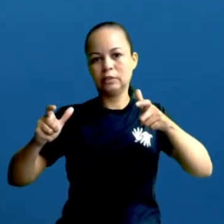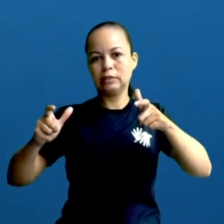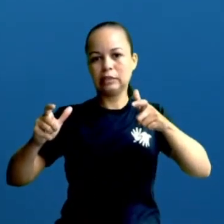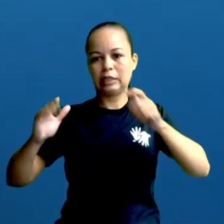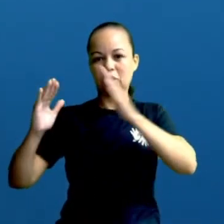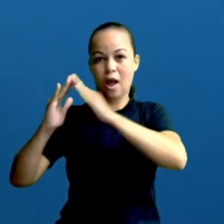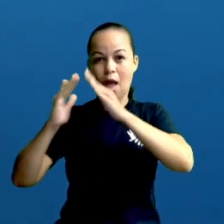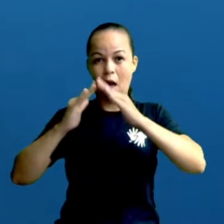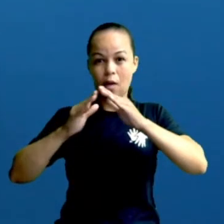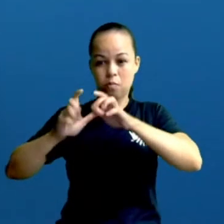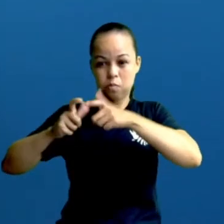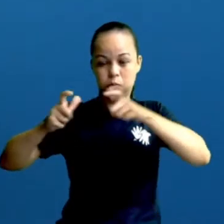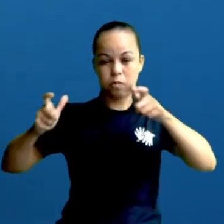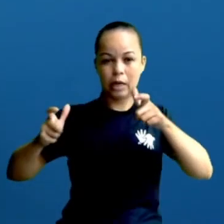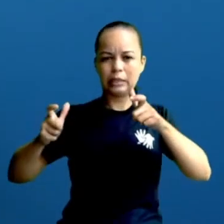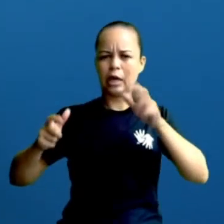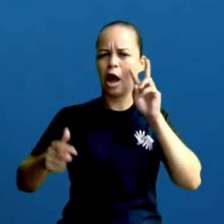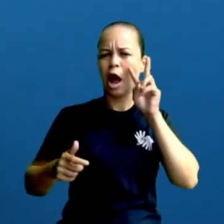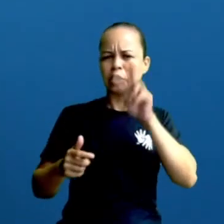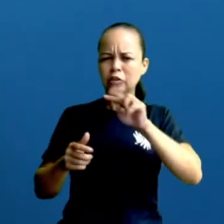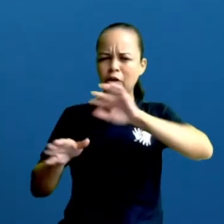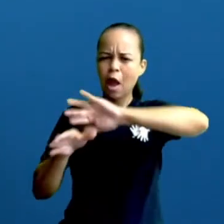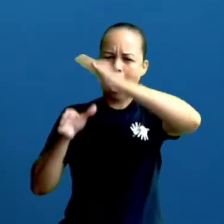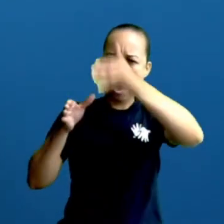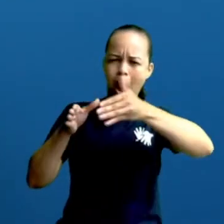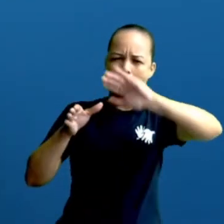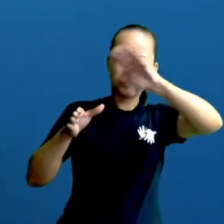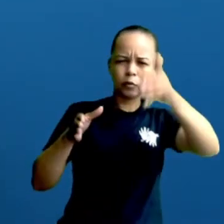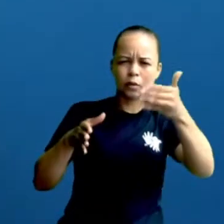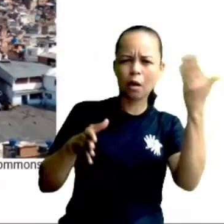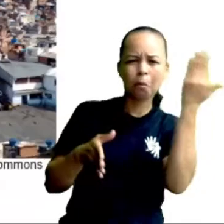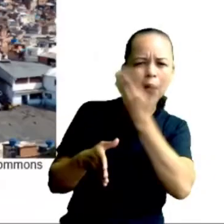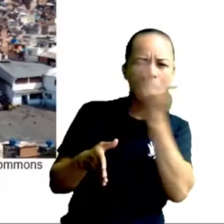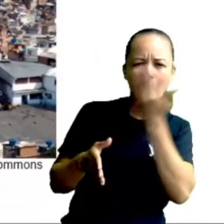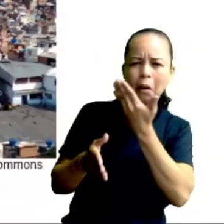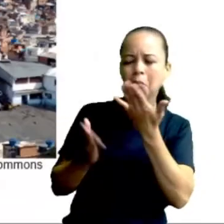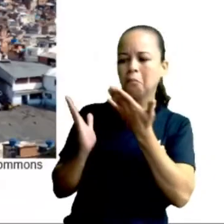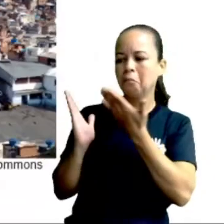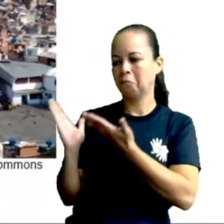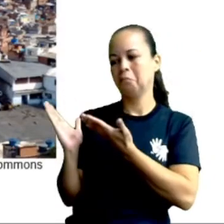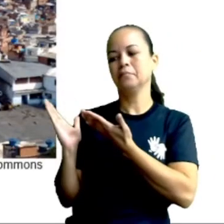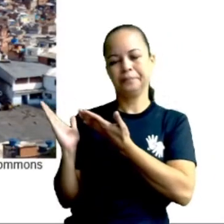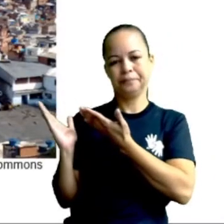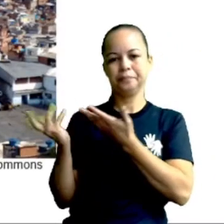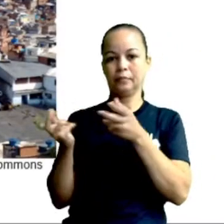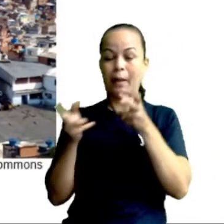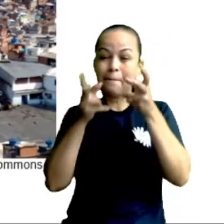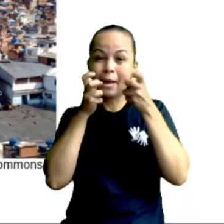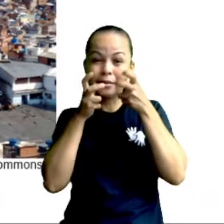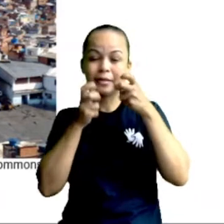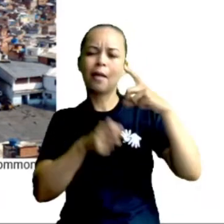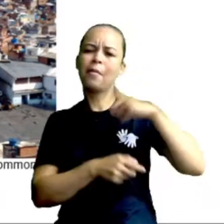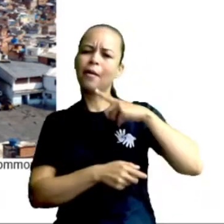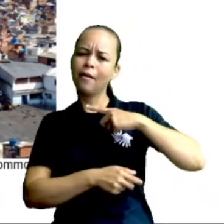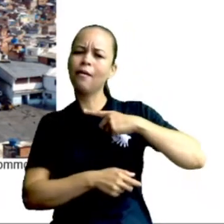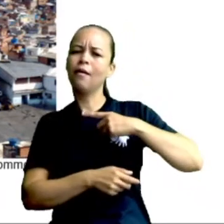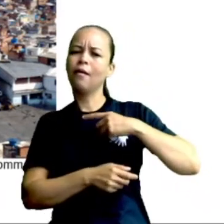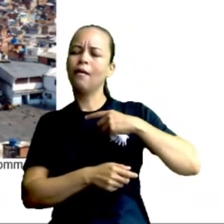tanto que a gente quase não vê mais a montanha, não é? A gente percebe que existe aí